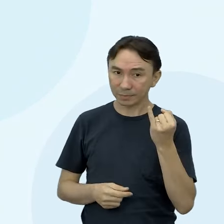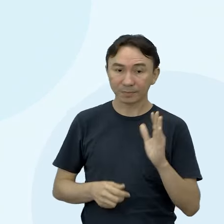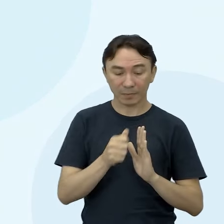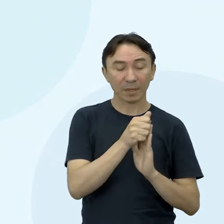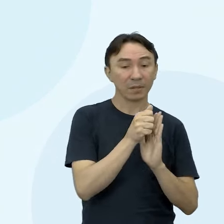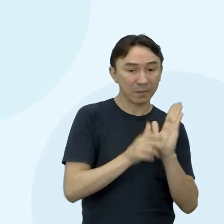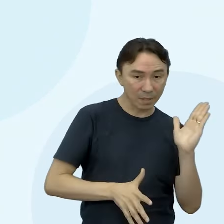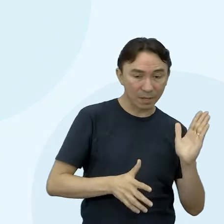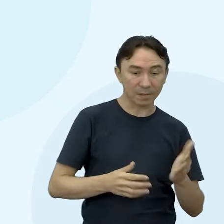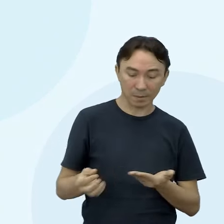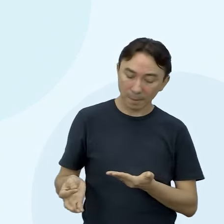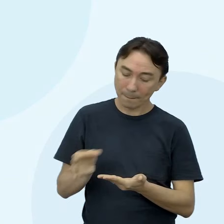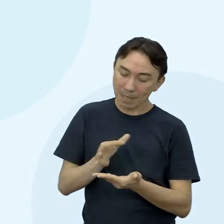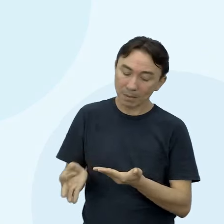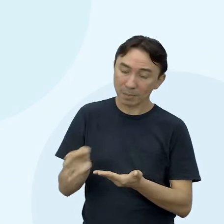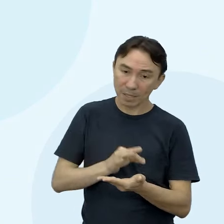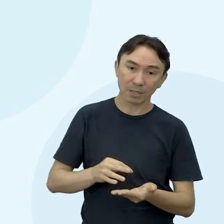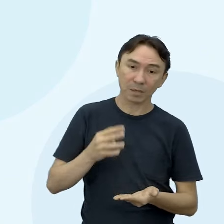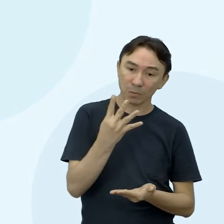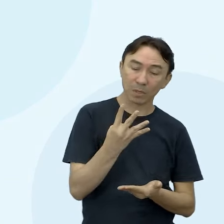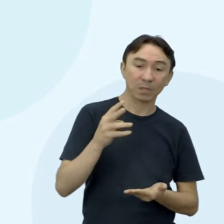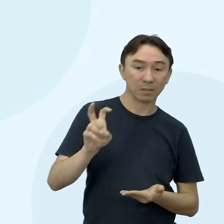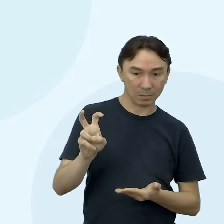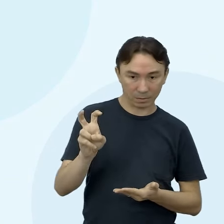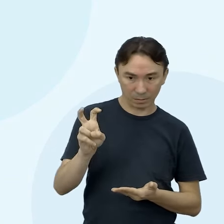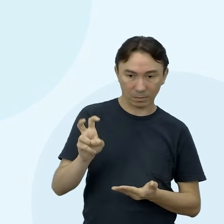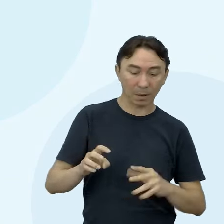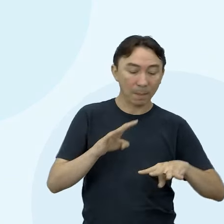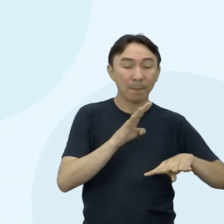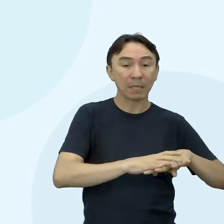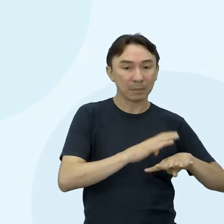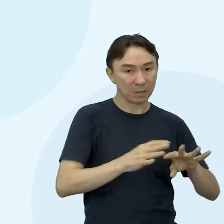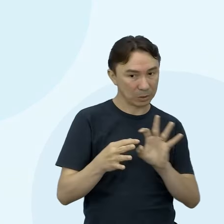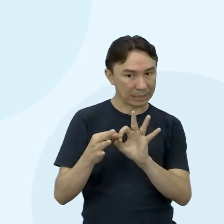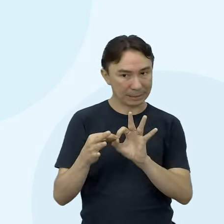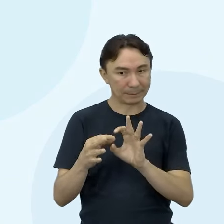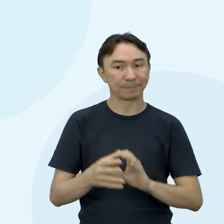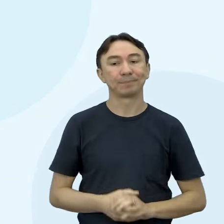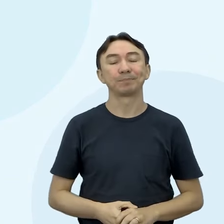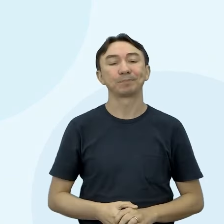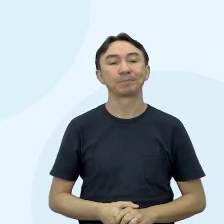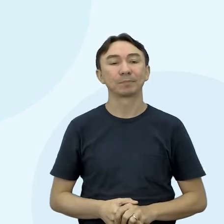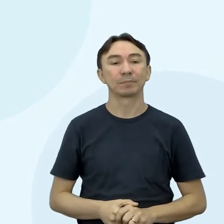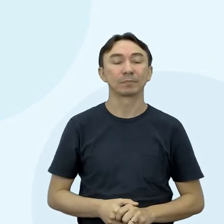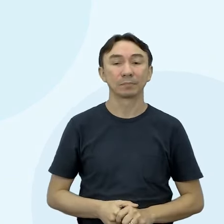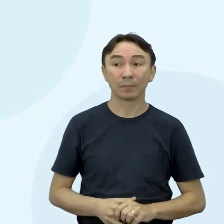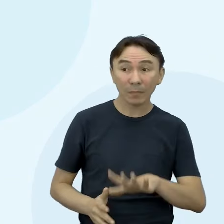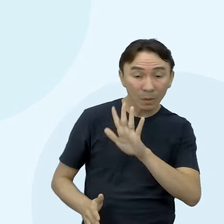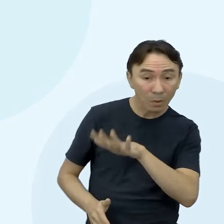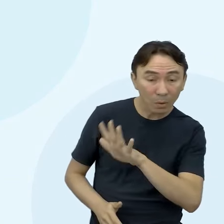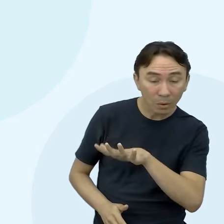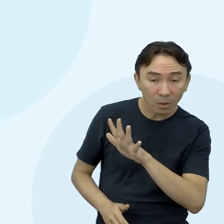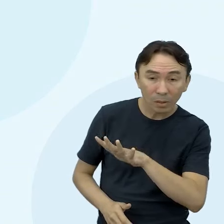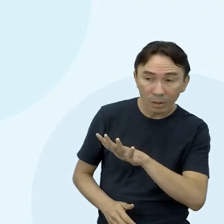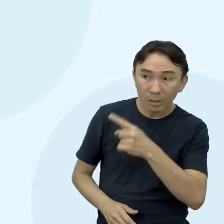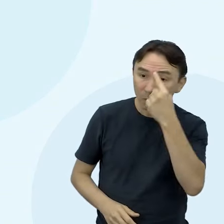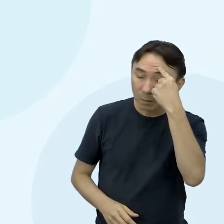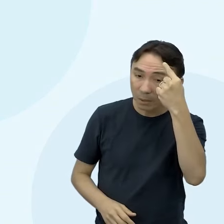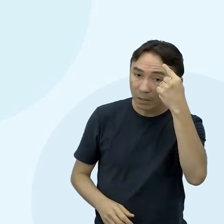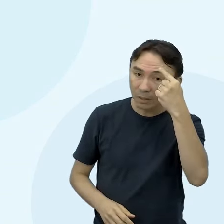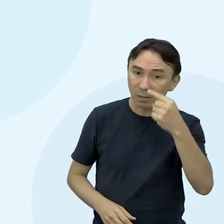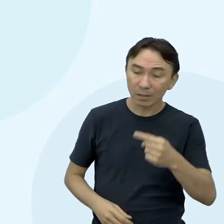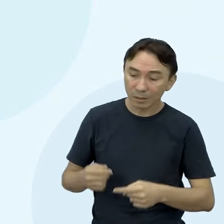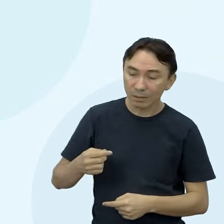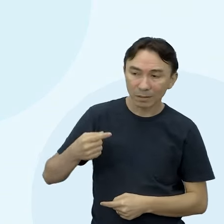página 45 da Matemática Conectada. Então, vamos lá. Lembrando só, pessoal, que como a gente falou